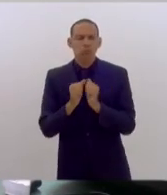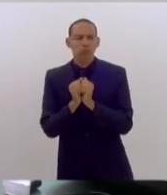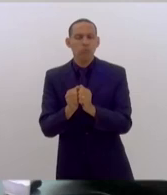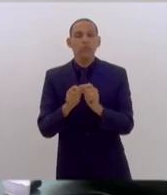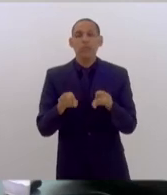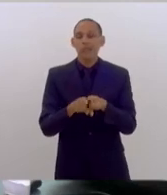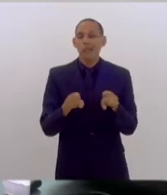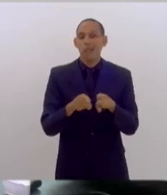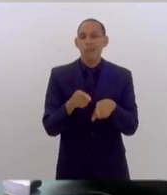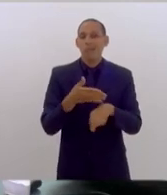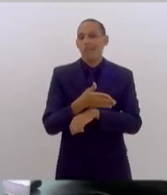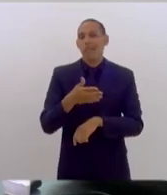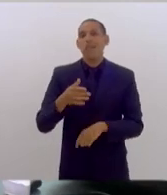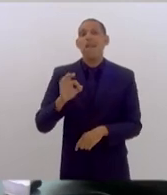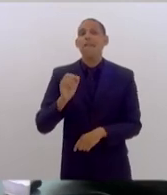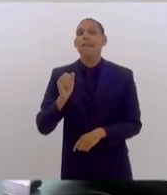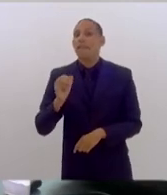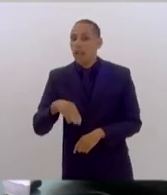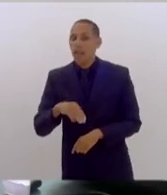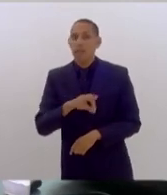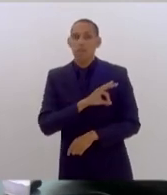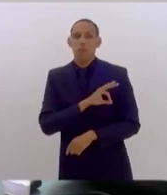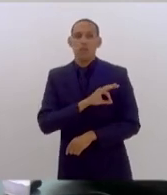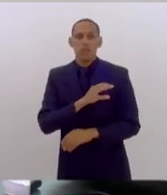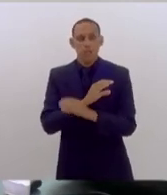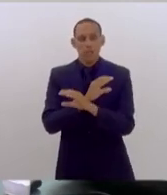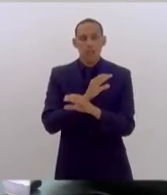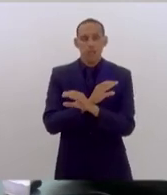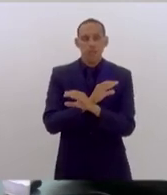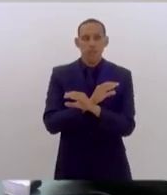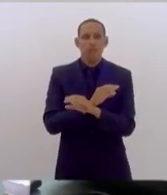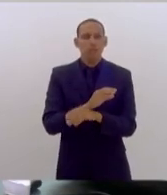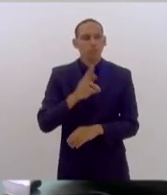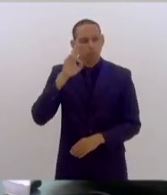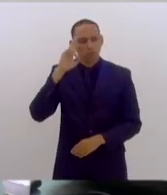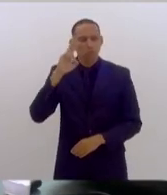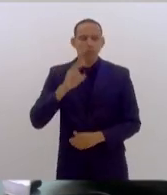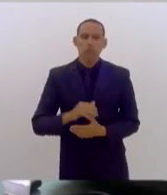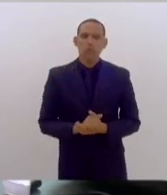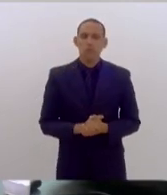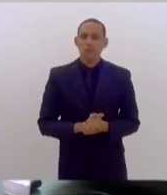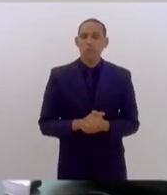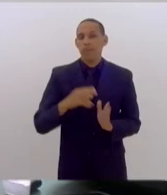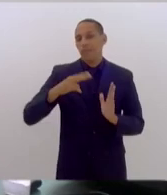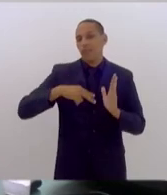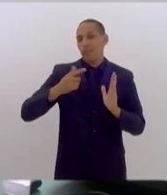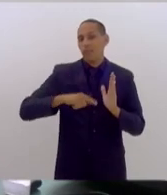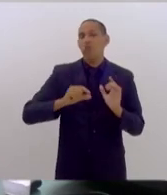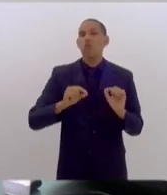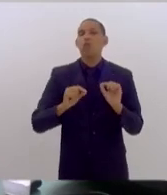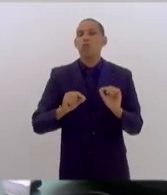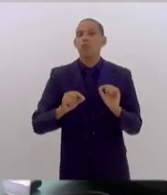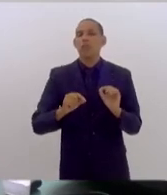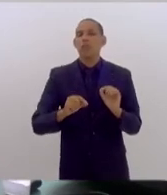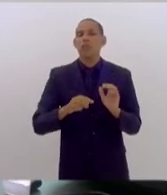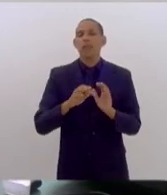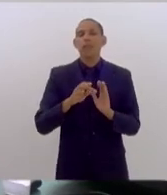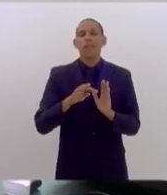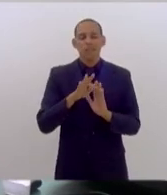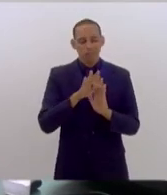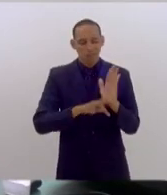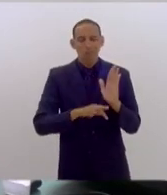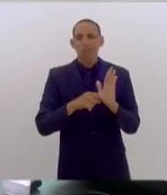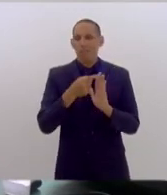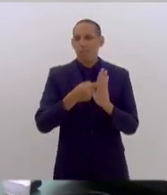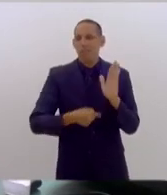participação inclusive especialistas da Polícia Civil o Finn dirigente da Polícia Civil revisão do Itaú o tema de tribo e provocou